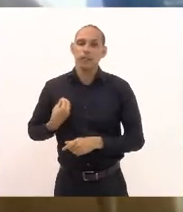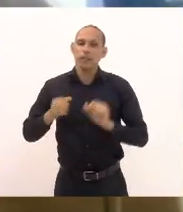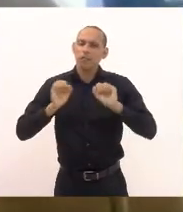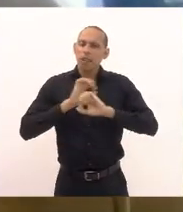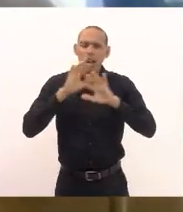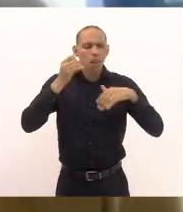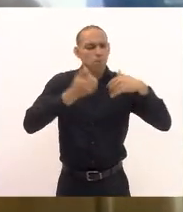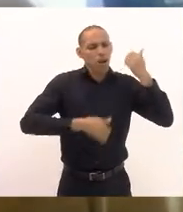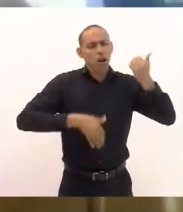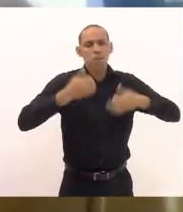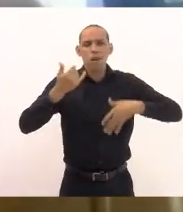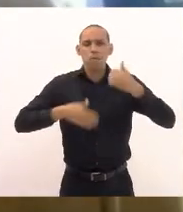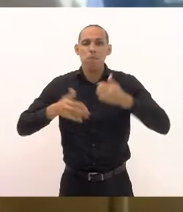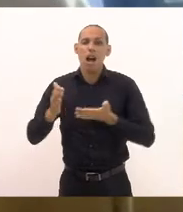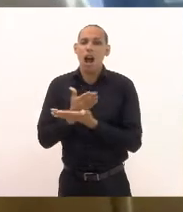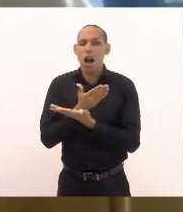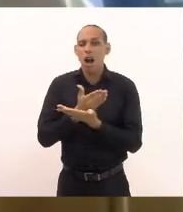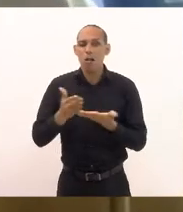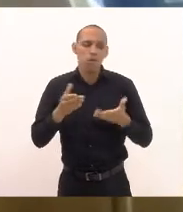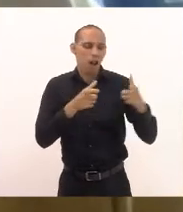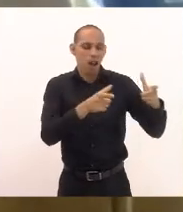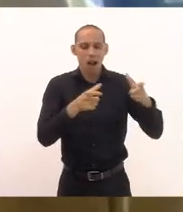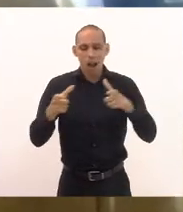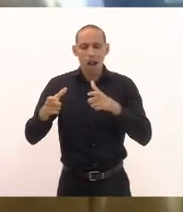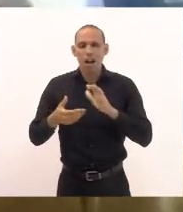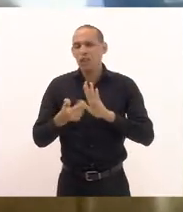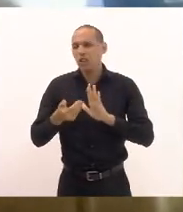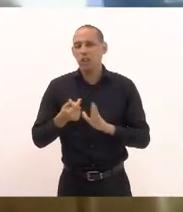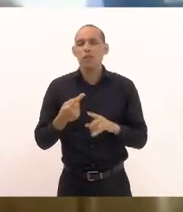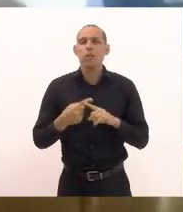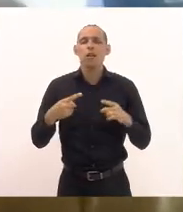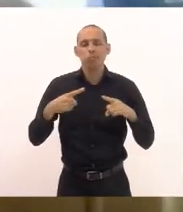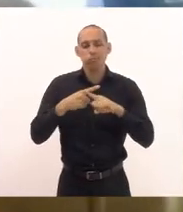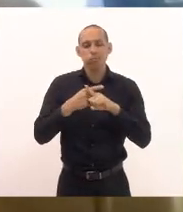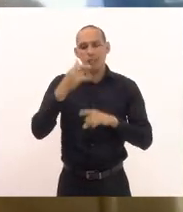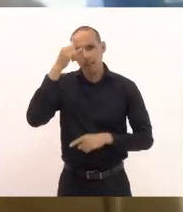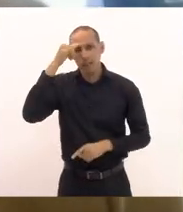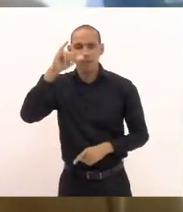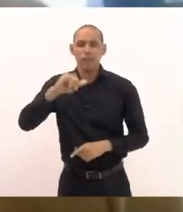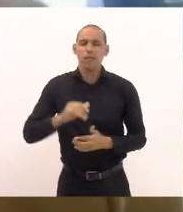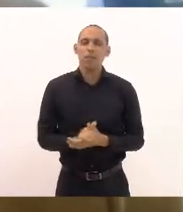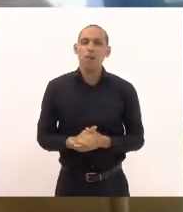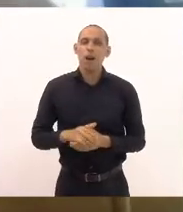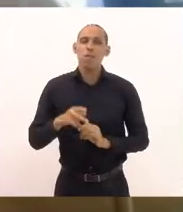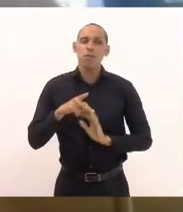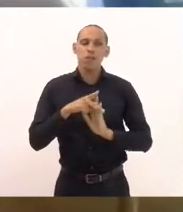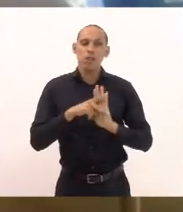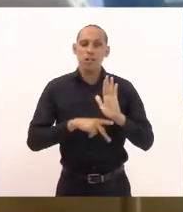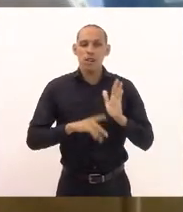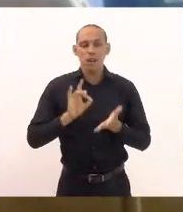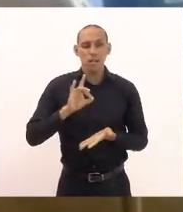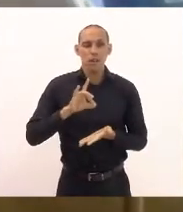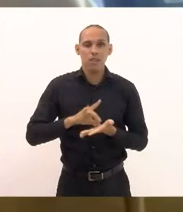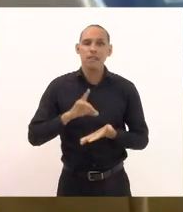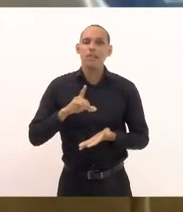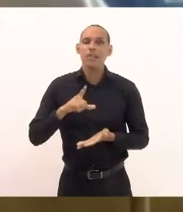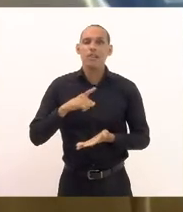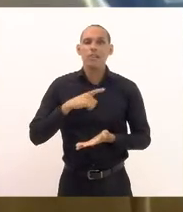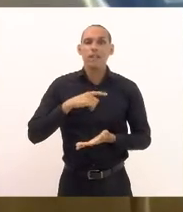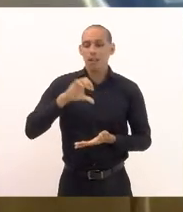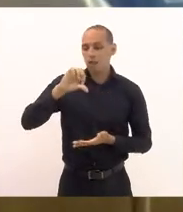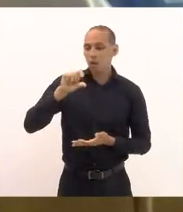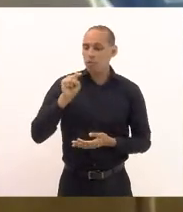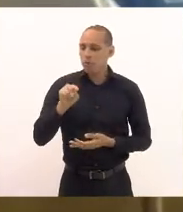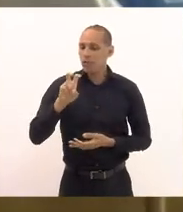esclarecimento, algumas áreas foram excluídas para evitar conflito. O projeto original tinha 9.500